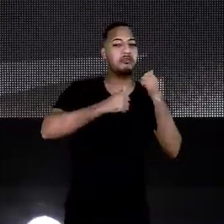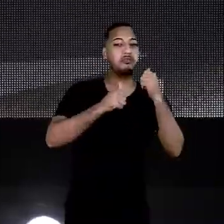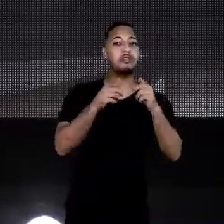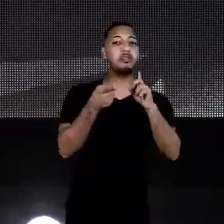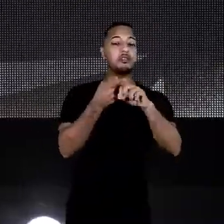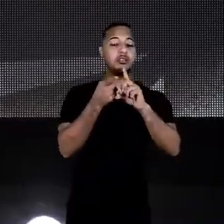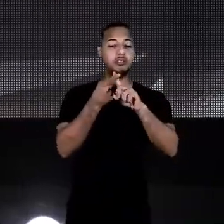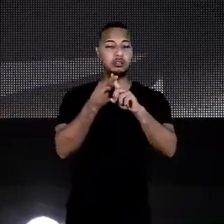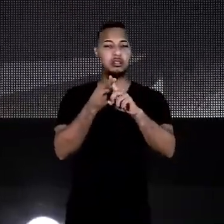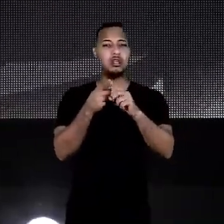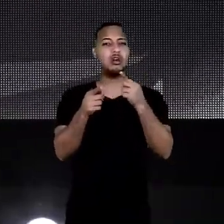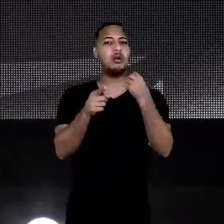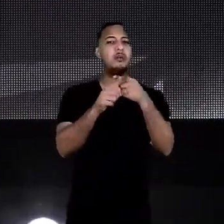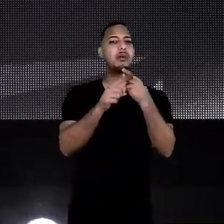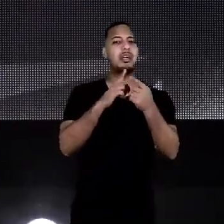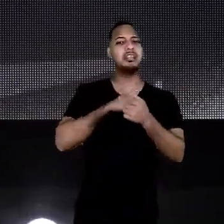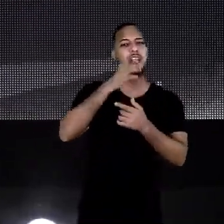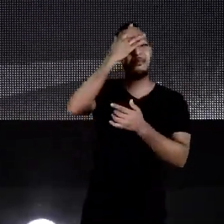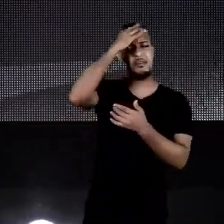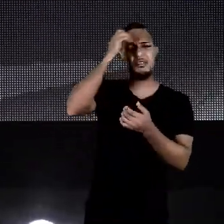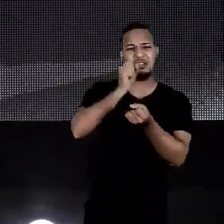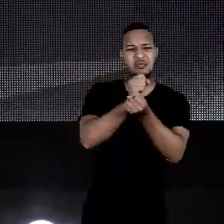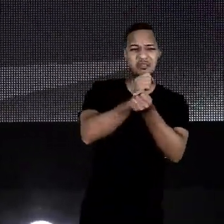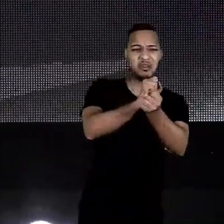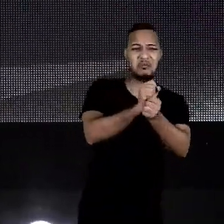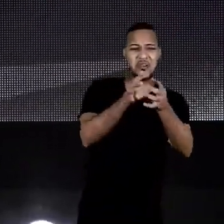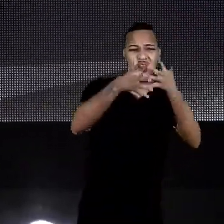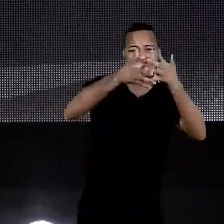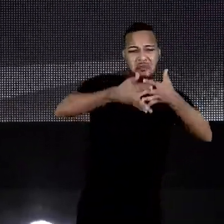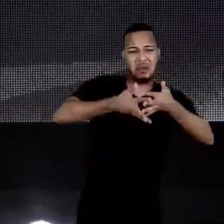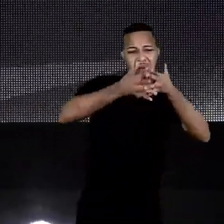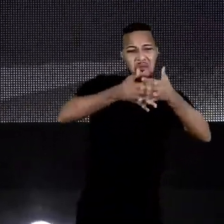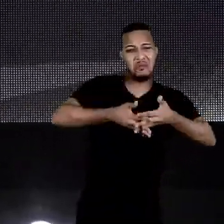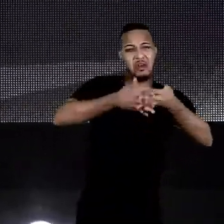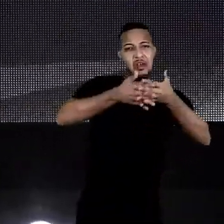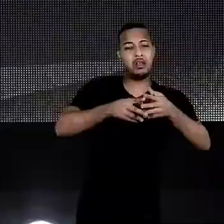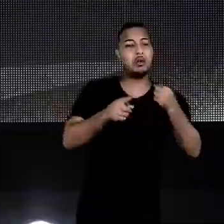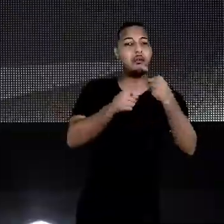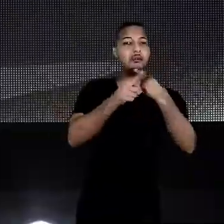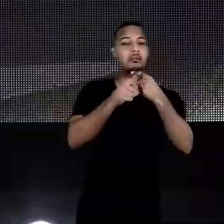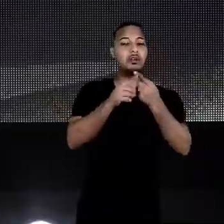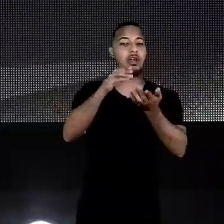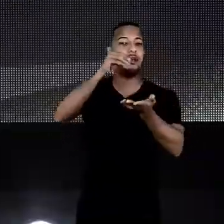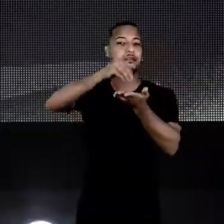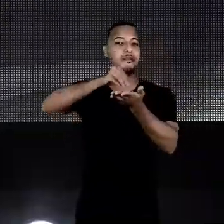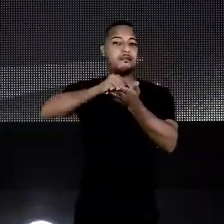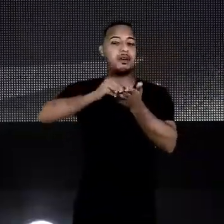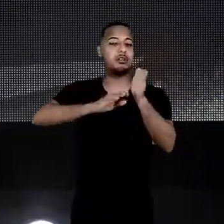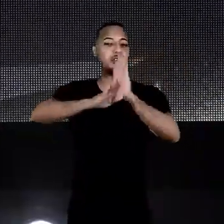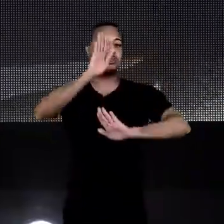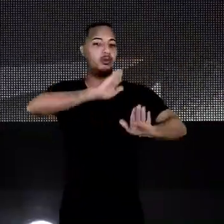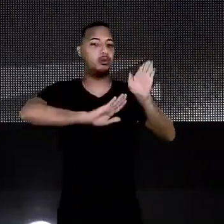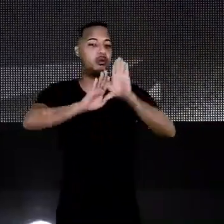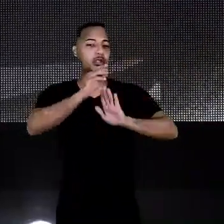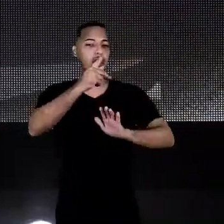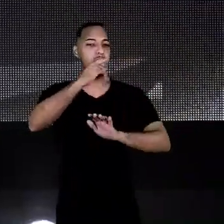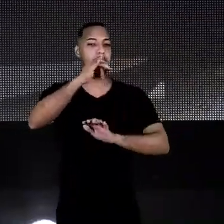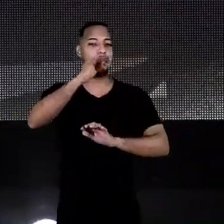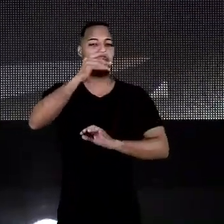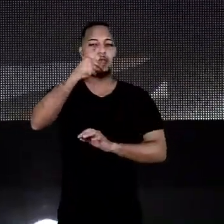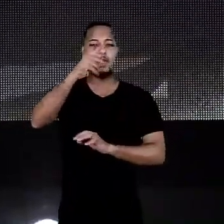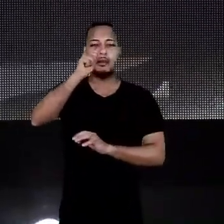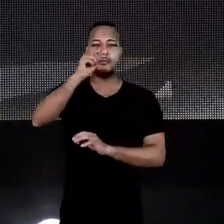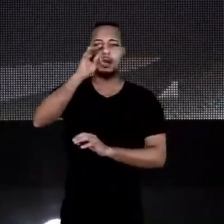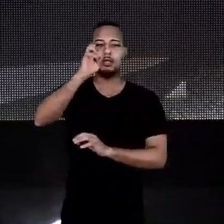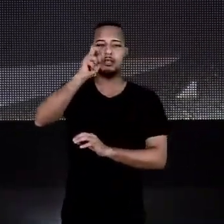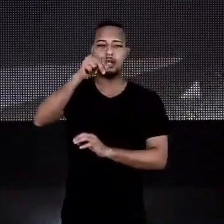pessoas se prendem em cativeiros, em prisões? Por falta de paternidade. Porque a paternidade para essas pessoas foram de